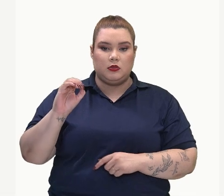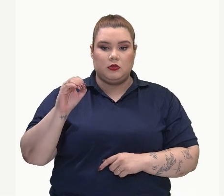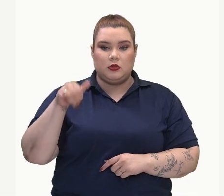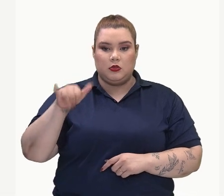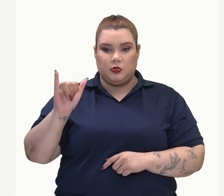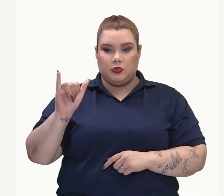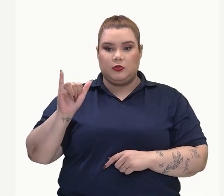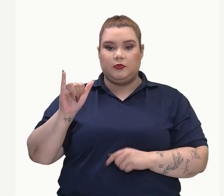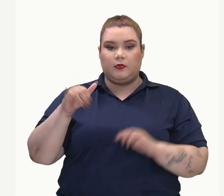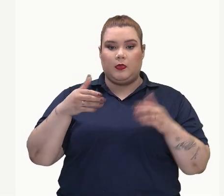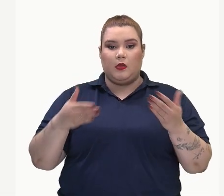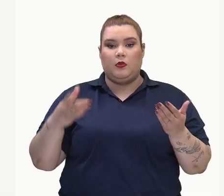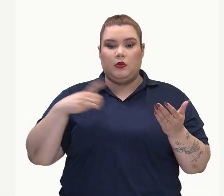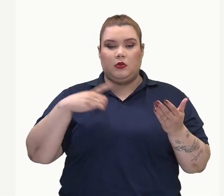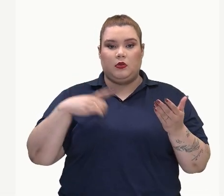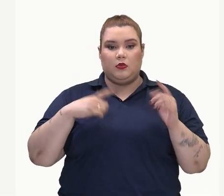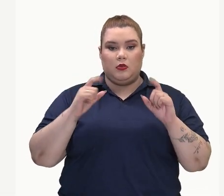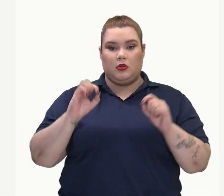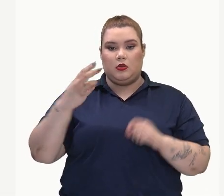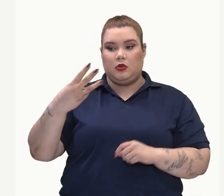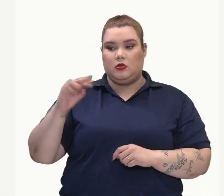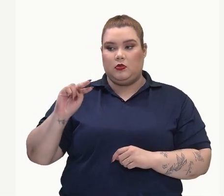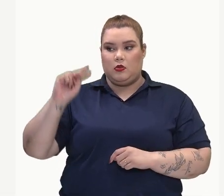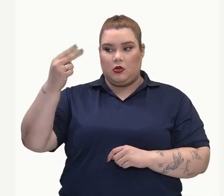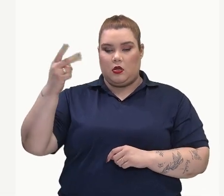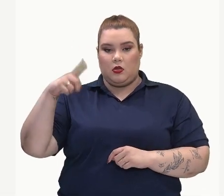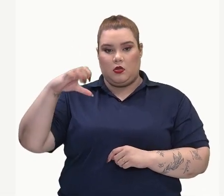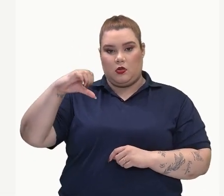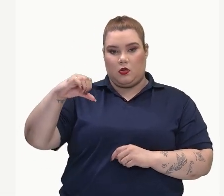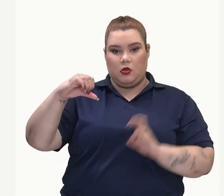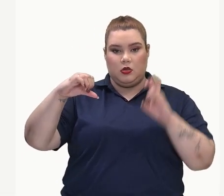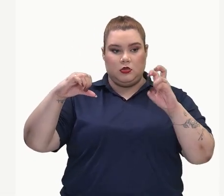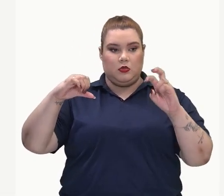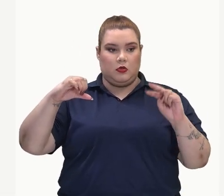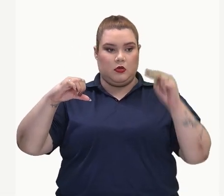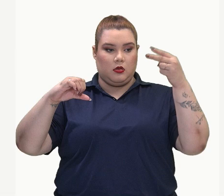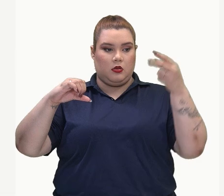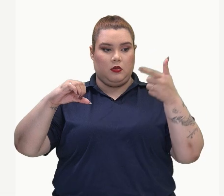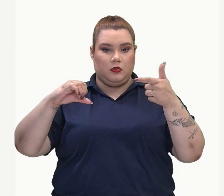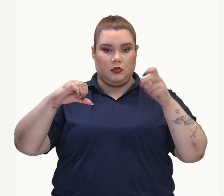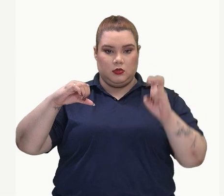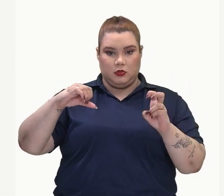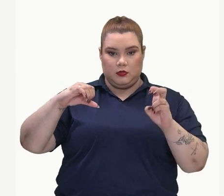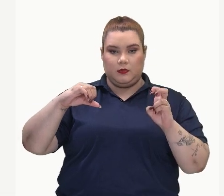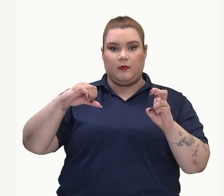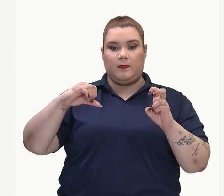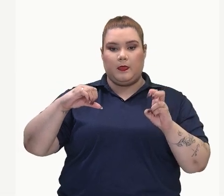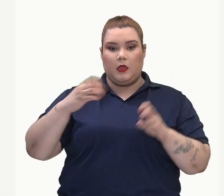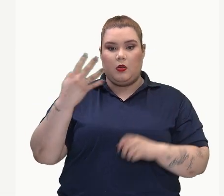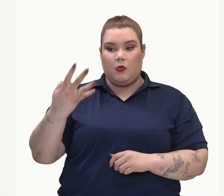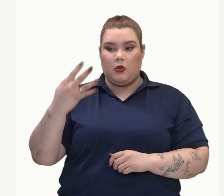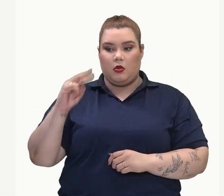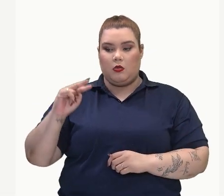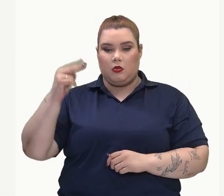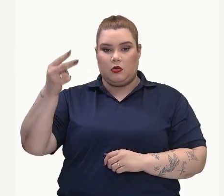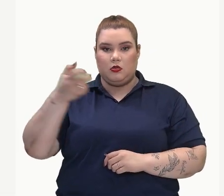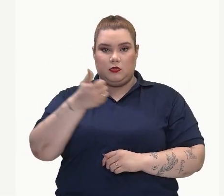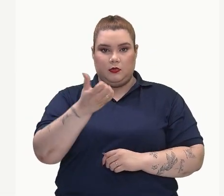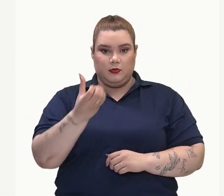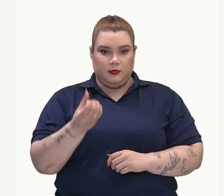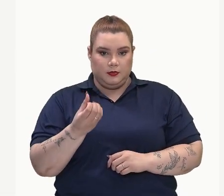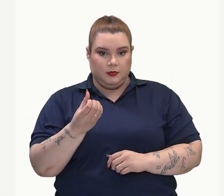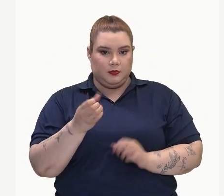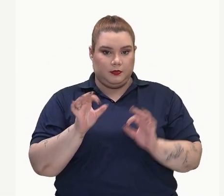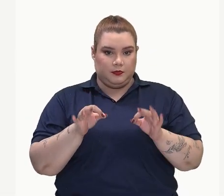eu vou ter 3 ao quadrado, 9, 5 ao quadrado, 25, e 4 ao quadrado, 16,